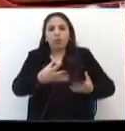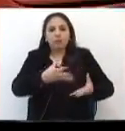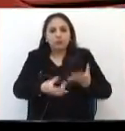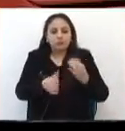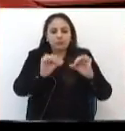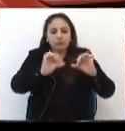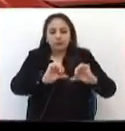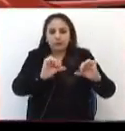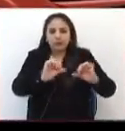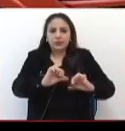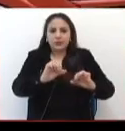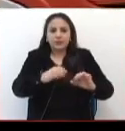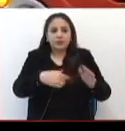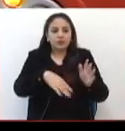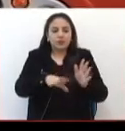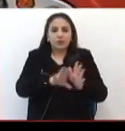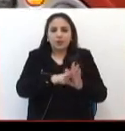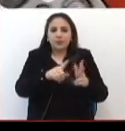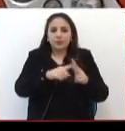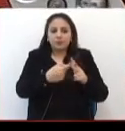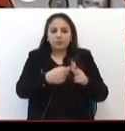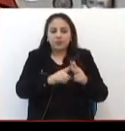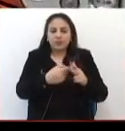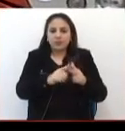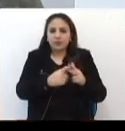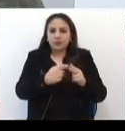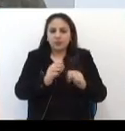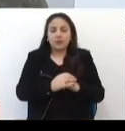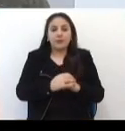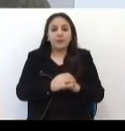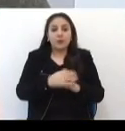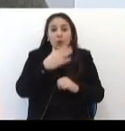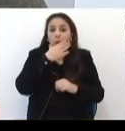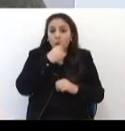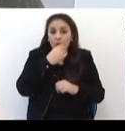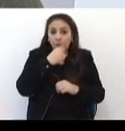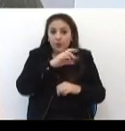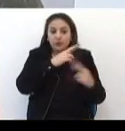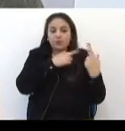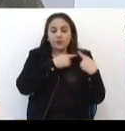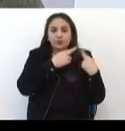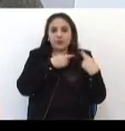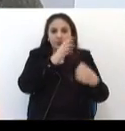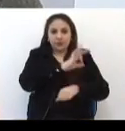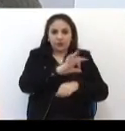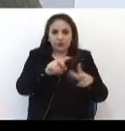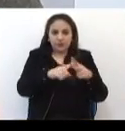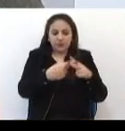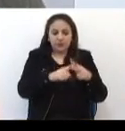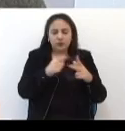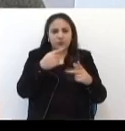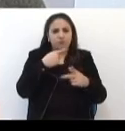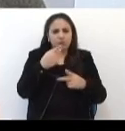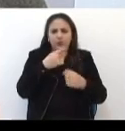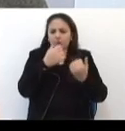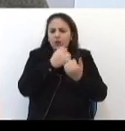chegando ao ponto de parar esse veículo, né? O perito foi muito claro conosco, assim, numa breve